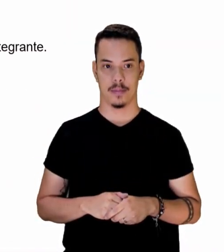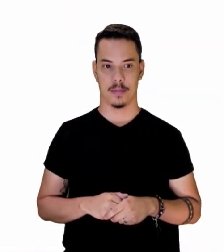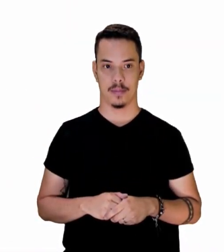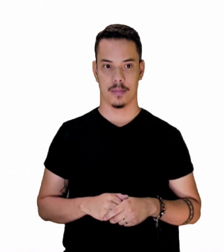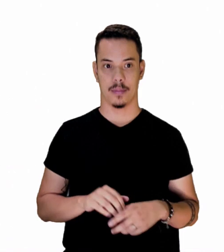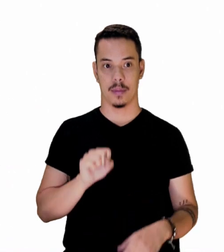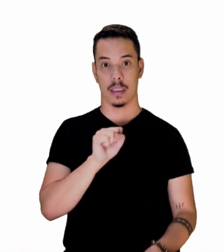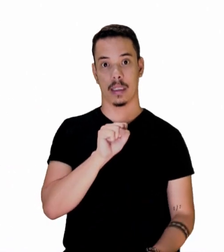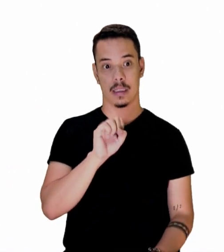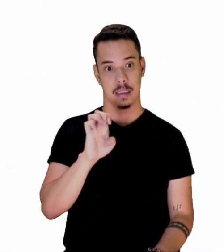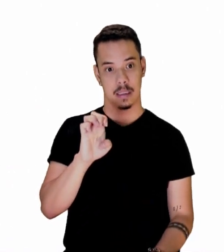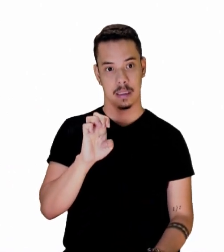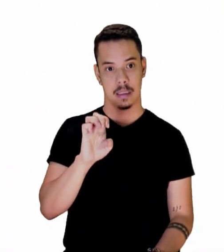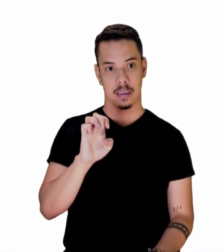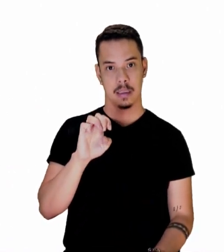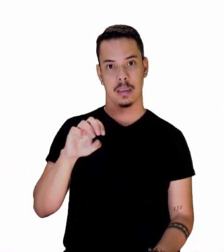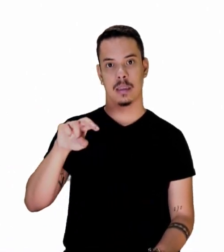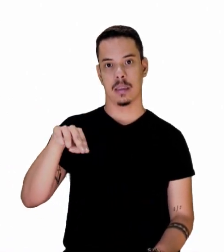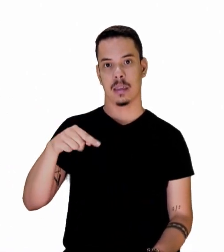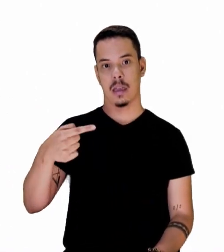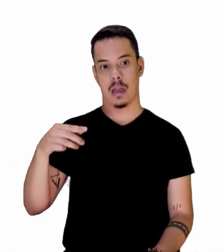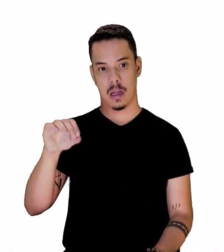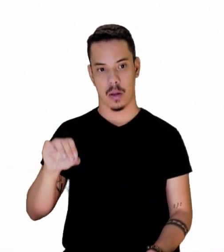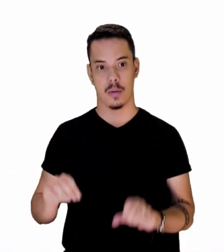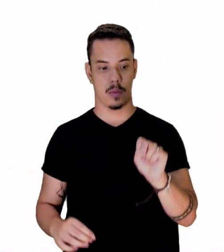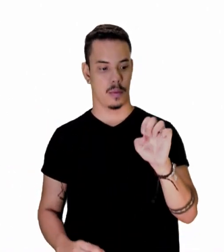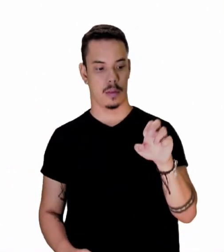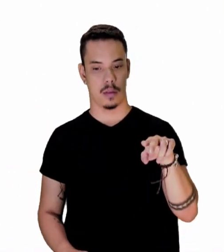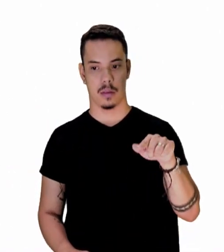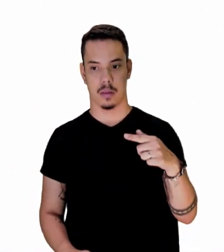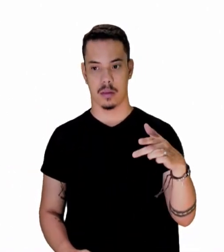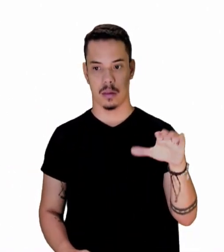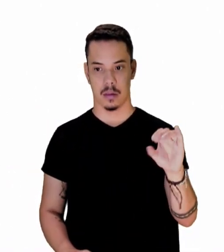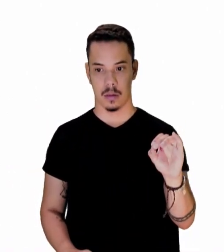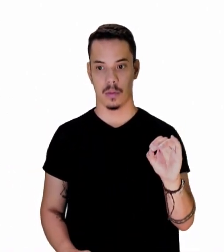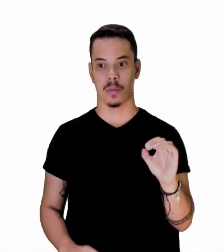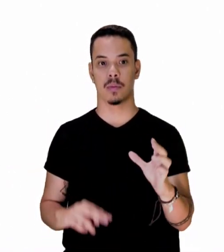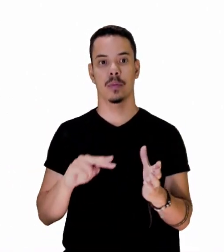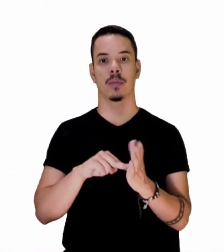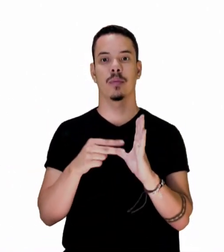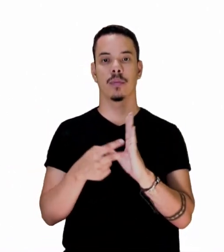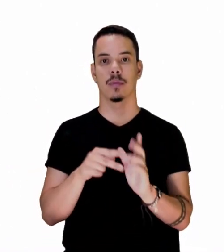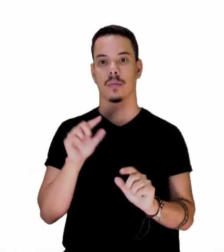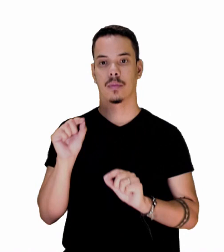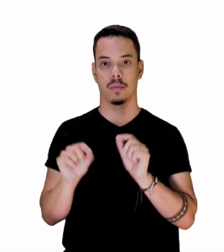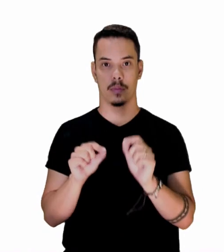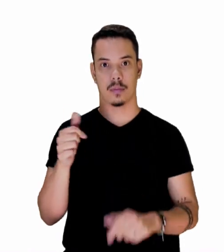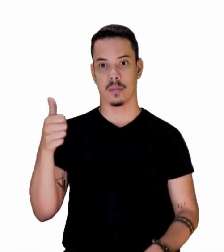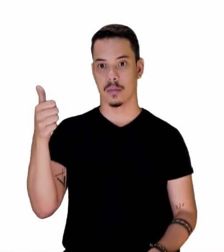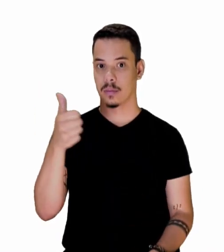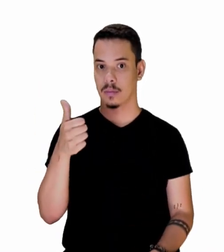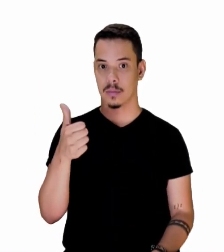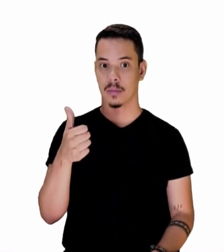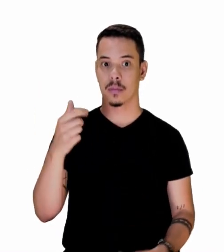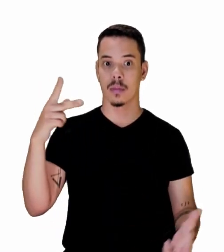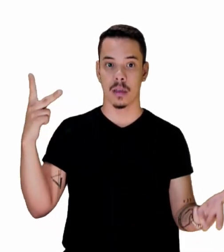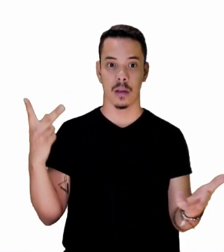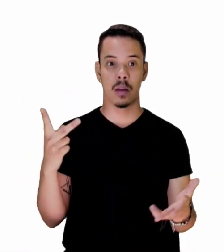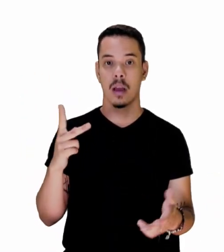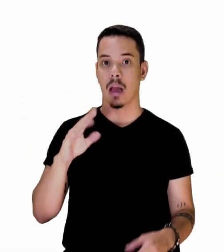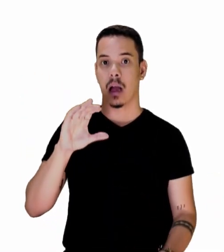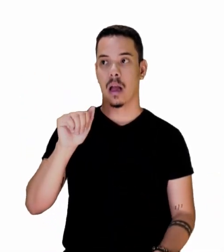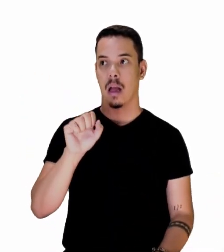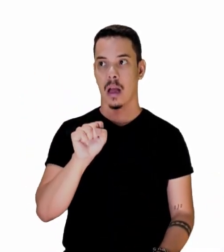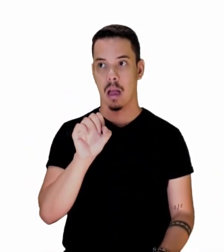Aqui o senão. Olha só, equivale a quê? Equivale a caso não, quando